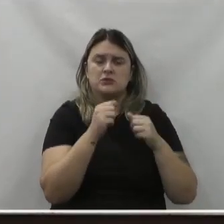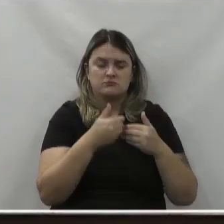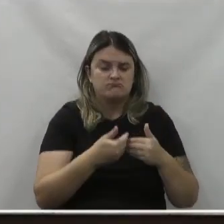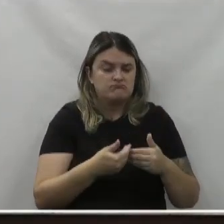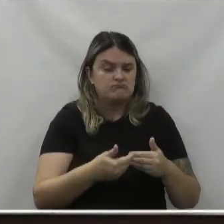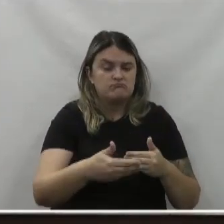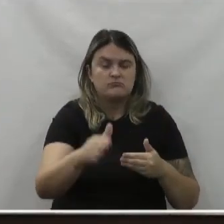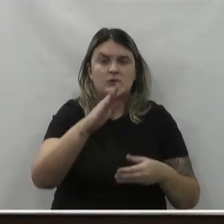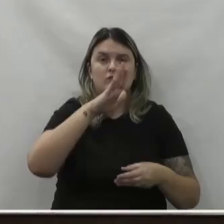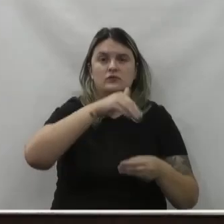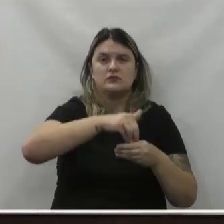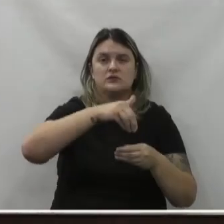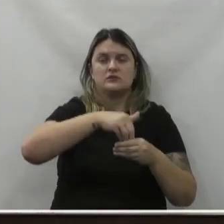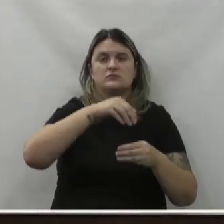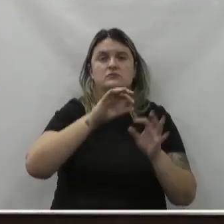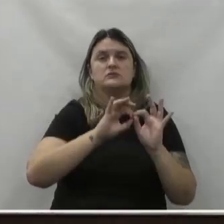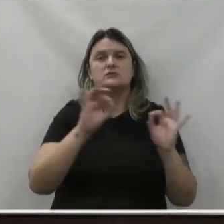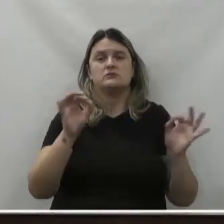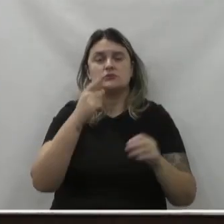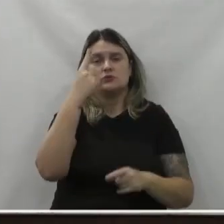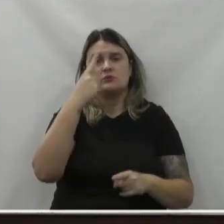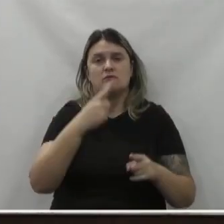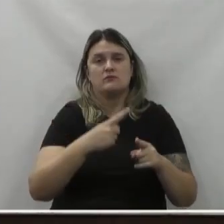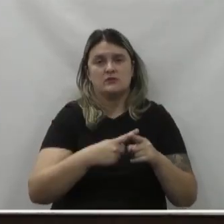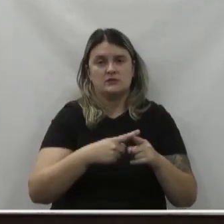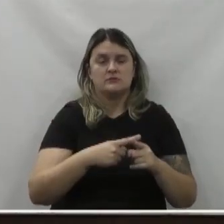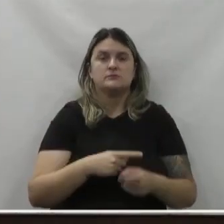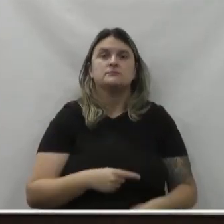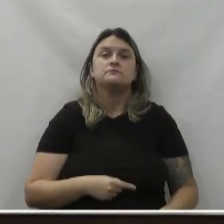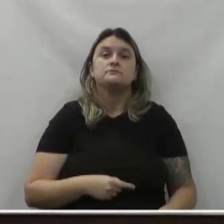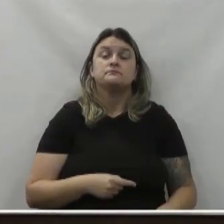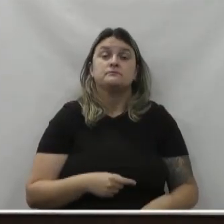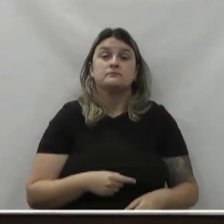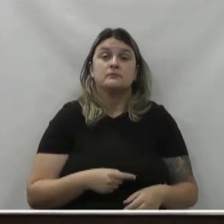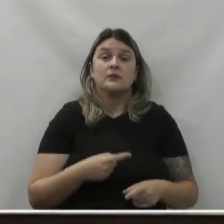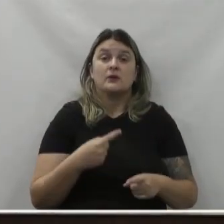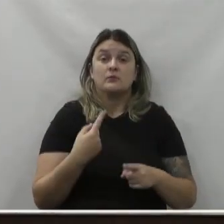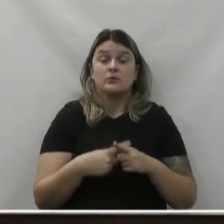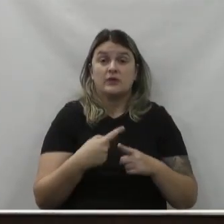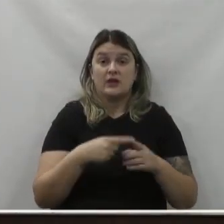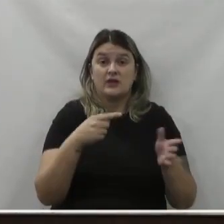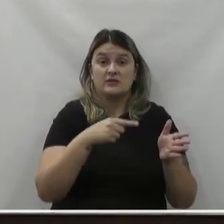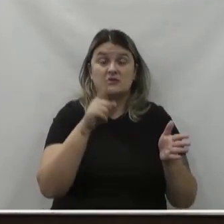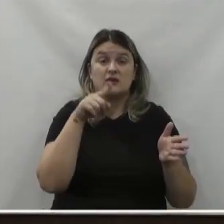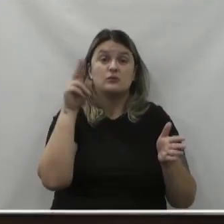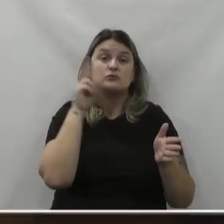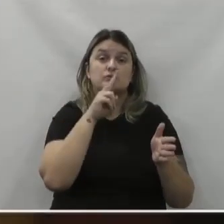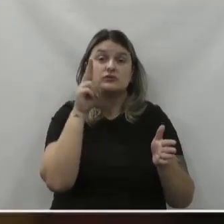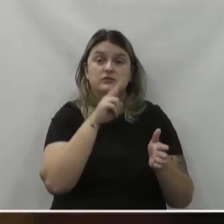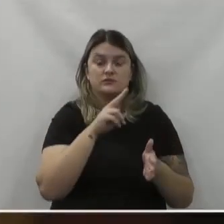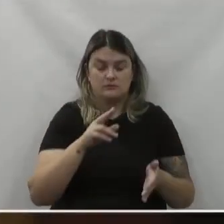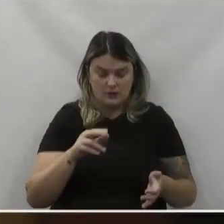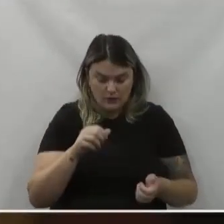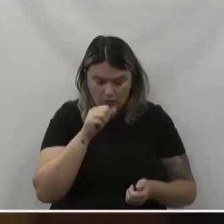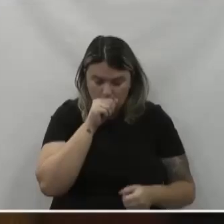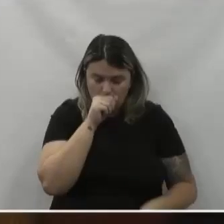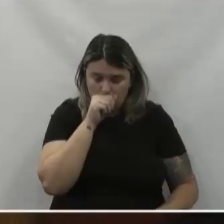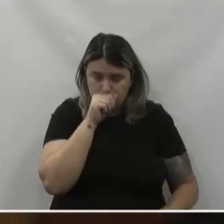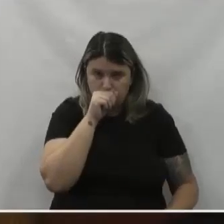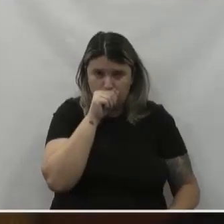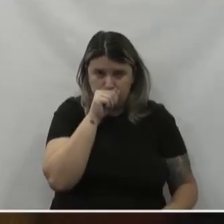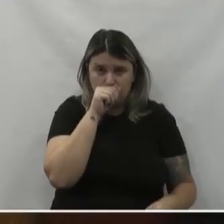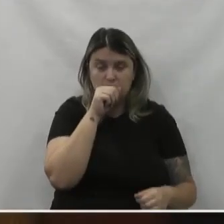seguir para a votação em turno único, considerando que o mesmo se encontra em regime de urgência. É o parecer. Em